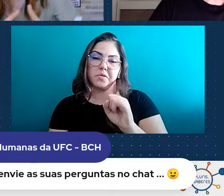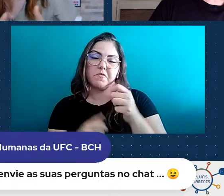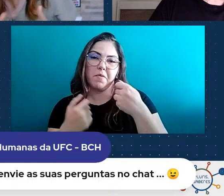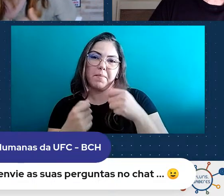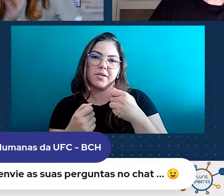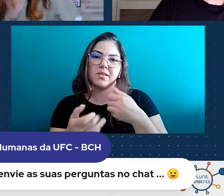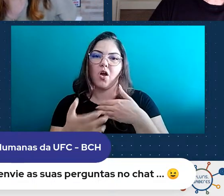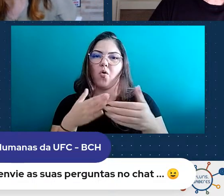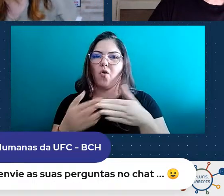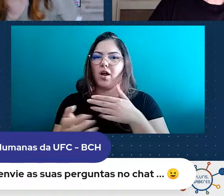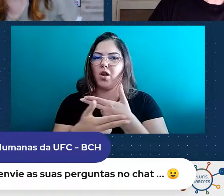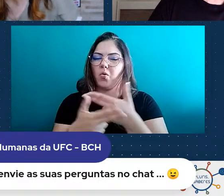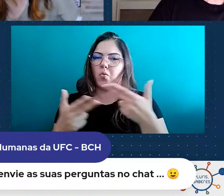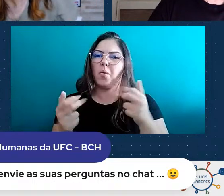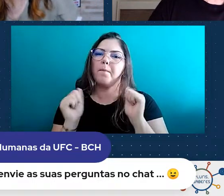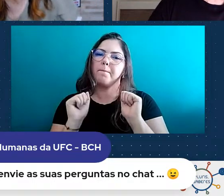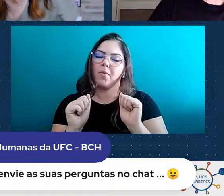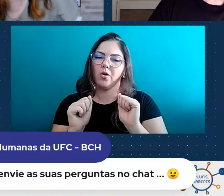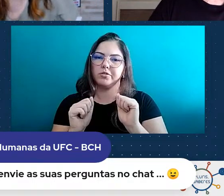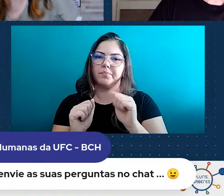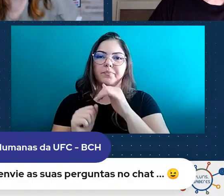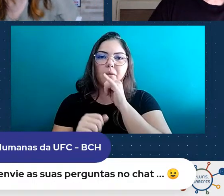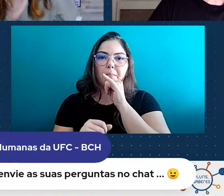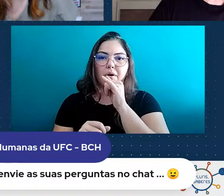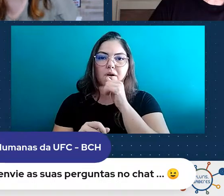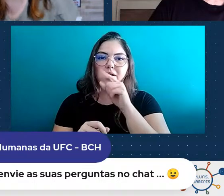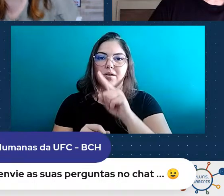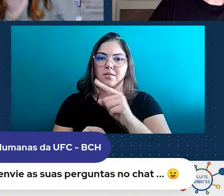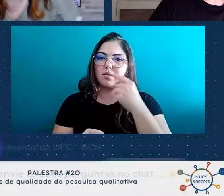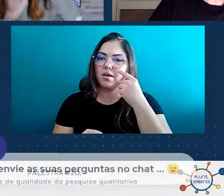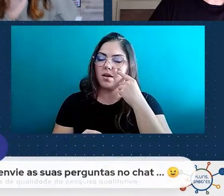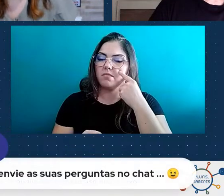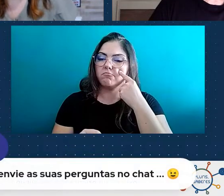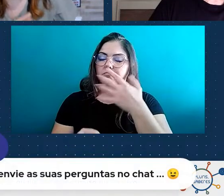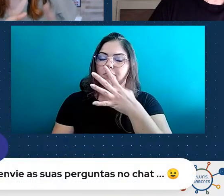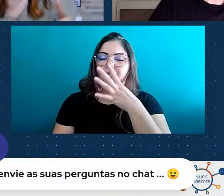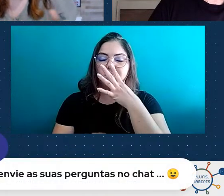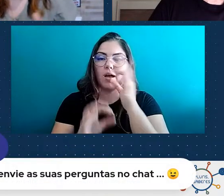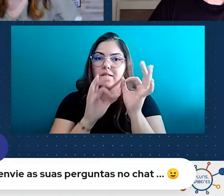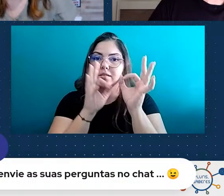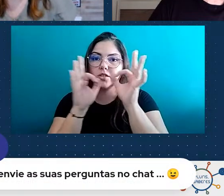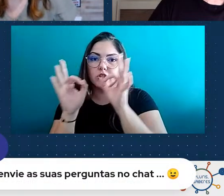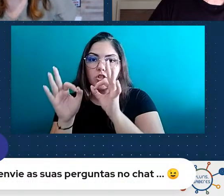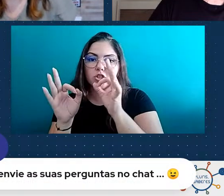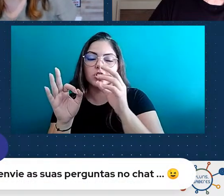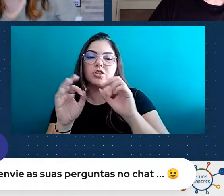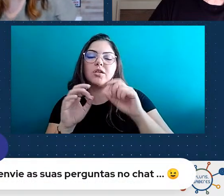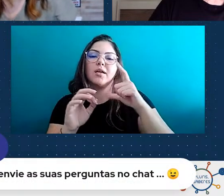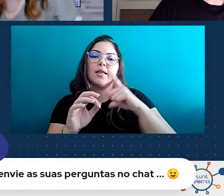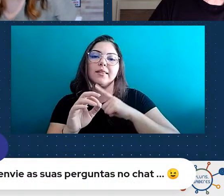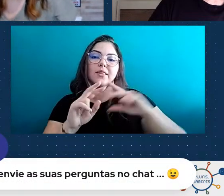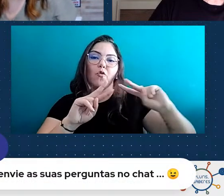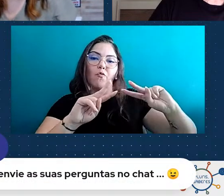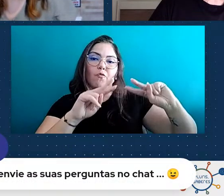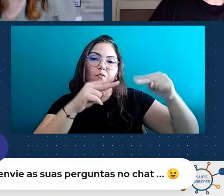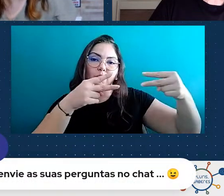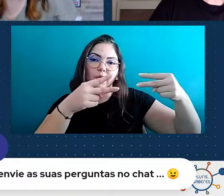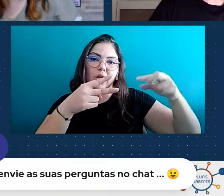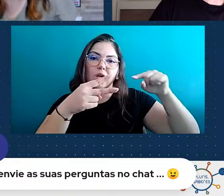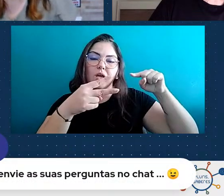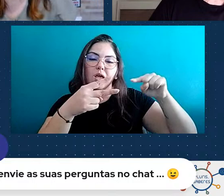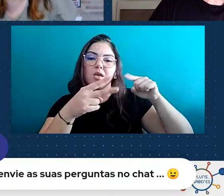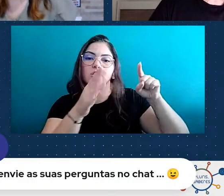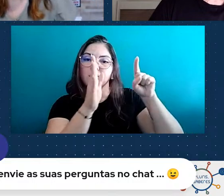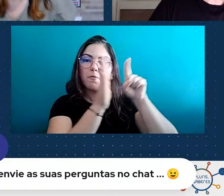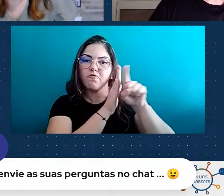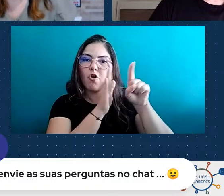ou quiser o seu certificado de participação nessa palestra, é só responder aí ao nosso